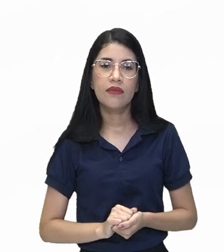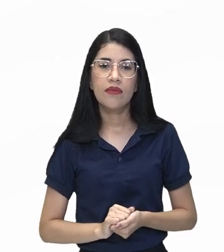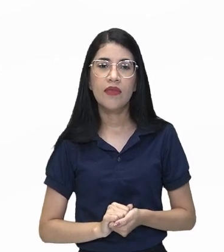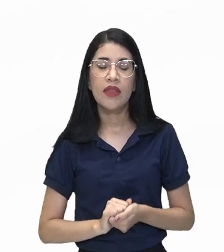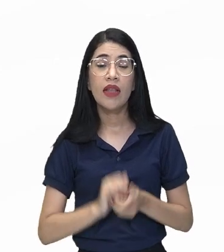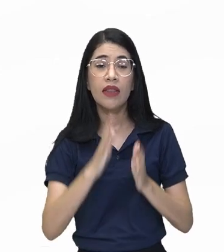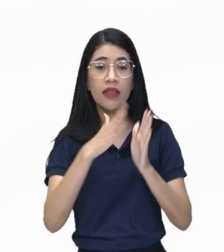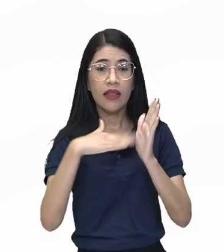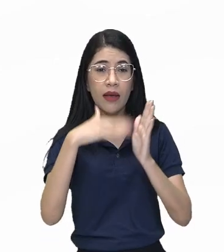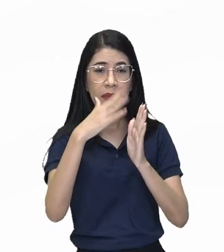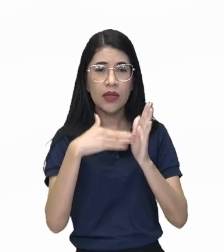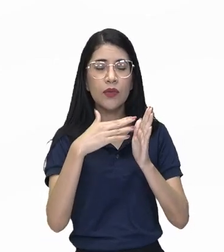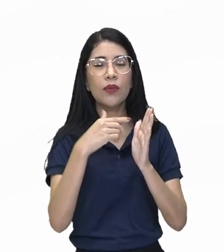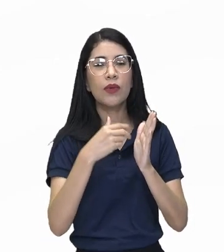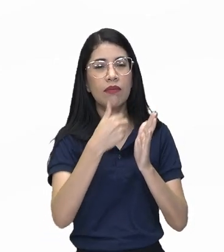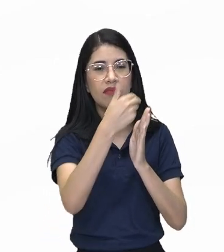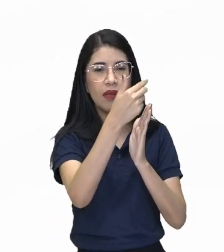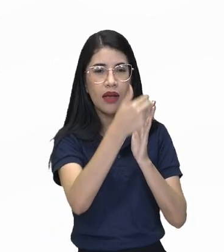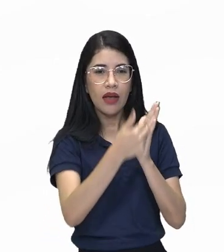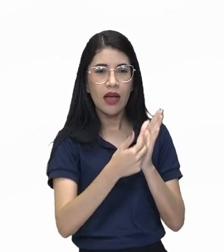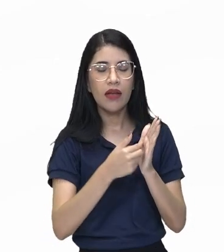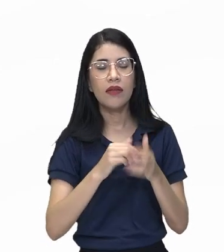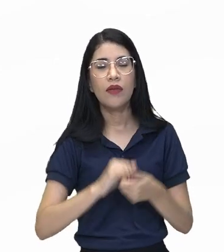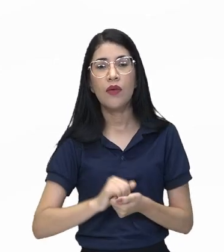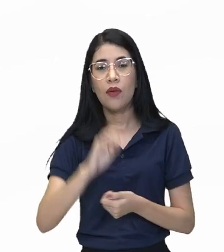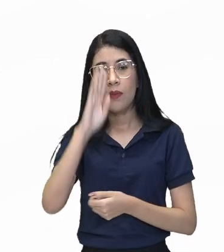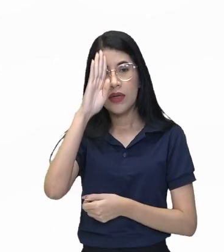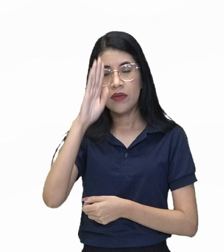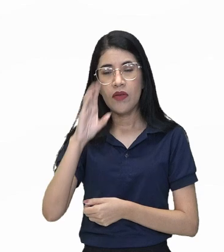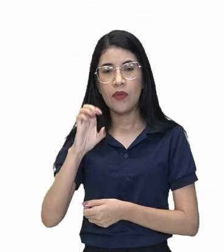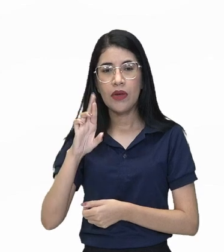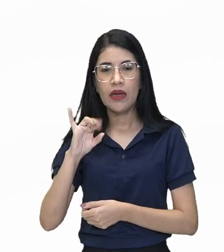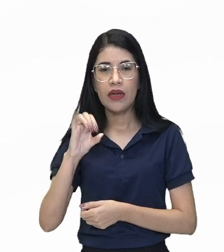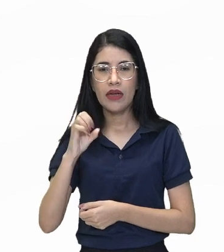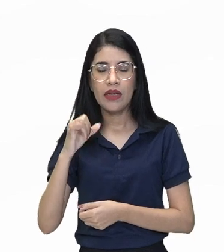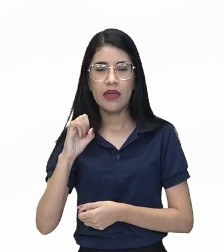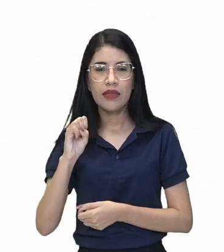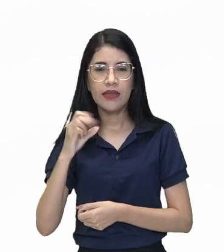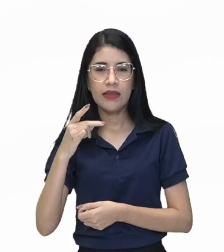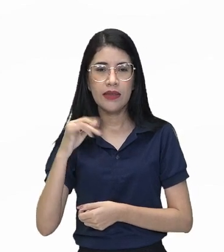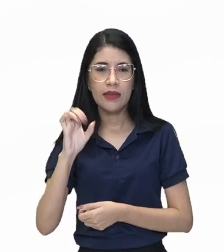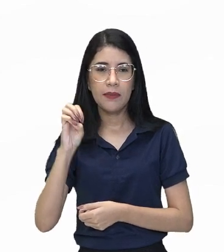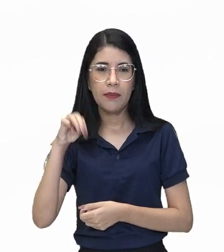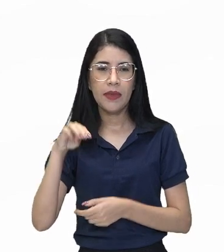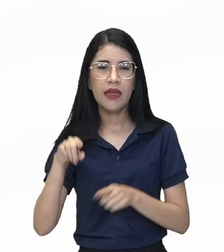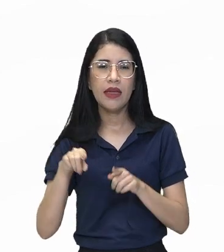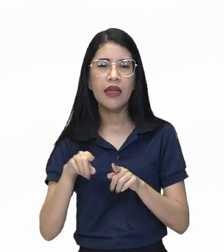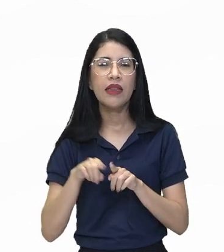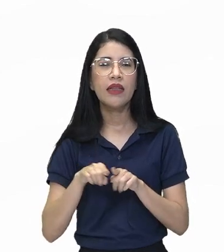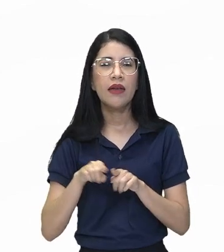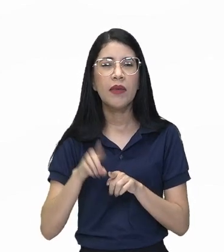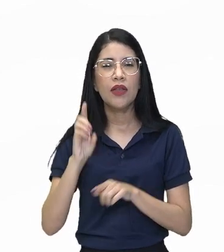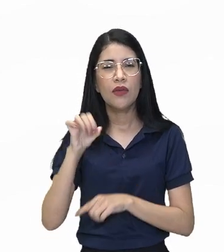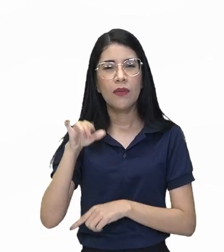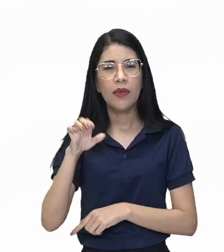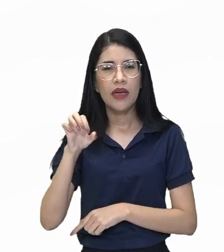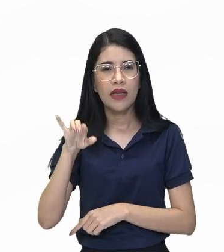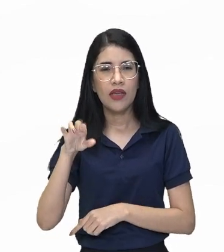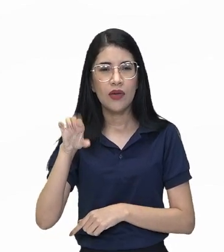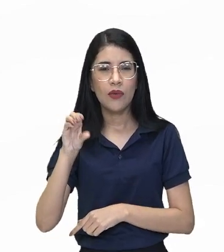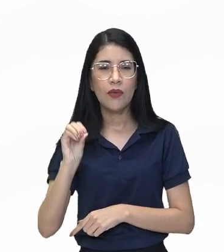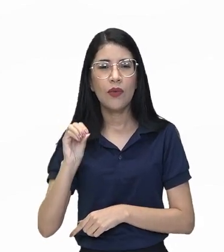pintura decorativa, destacaram-se Crispim do Amaral e Domênico de Ângeles, Giovanni, Adalberto,